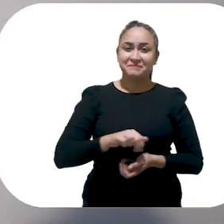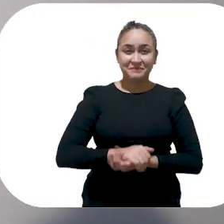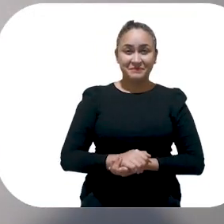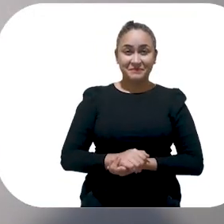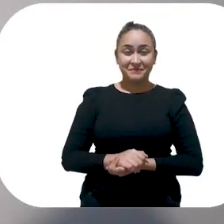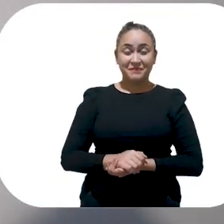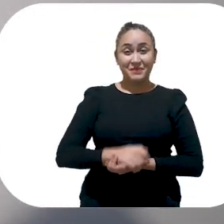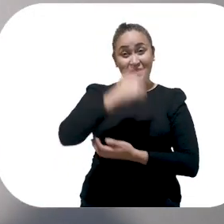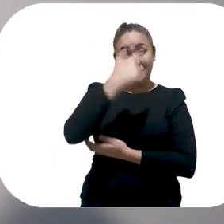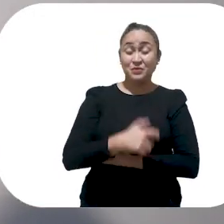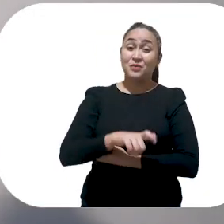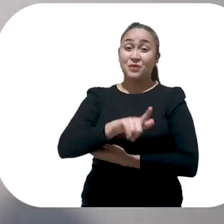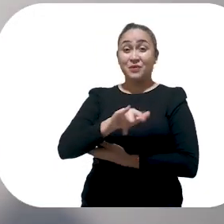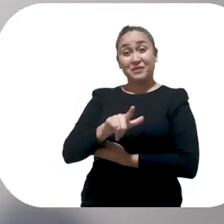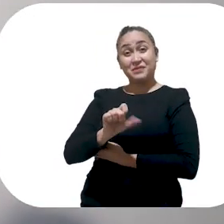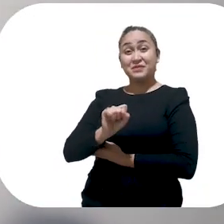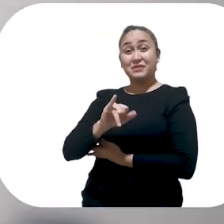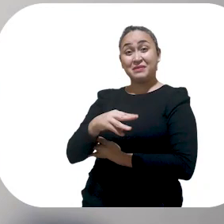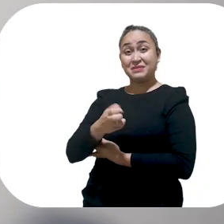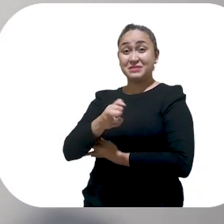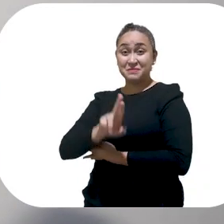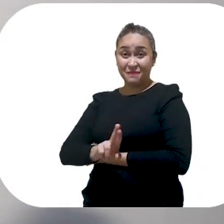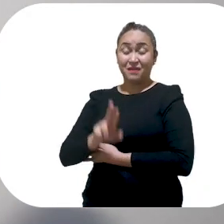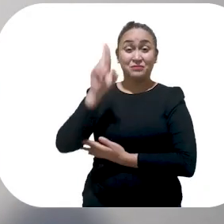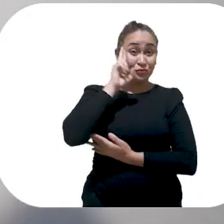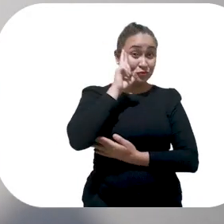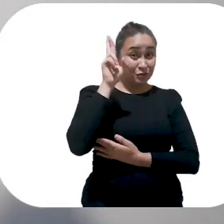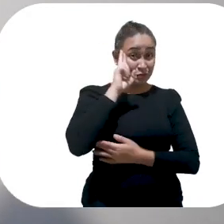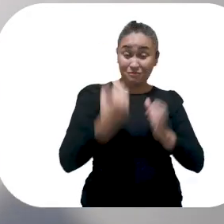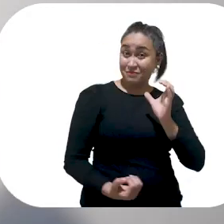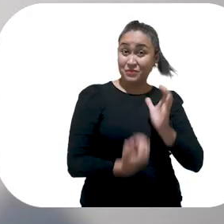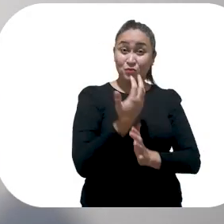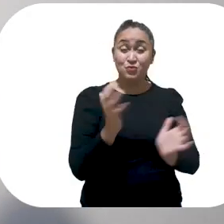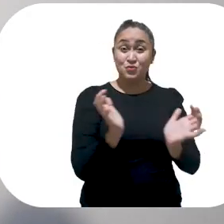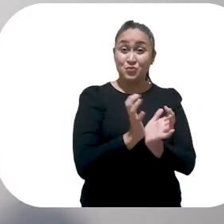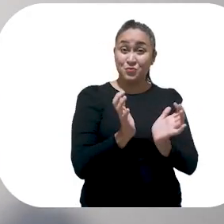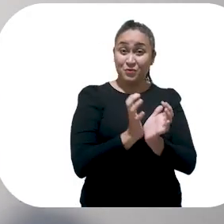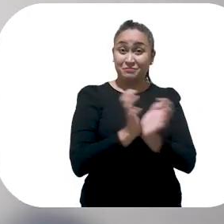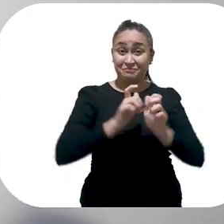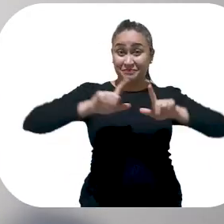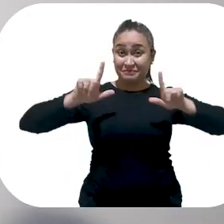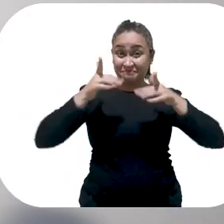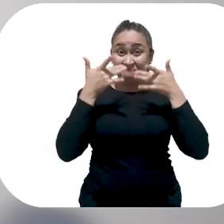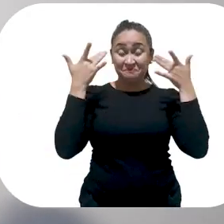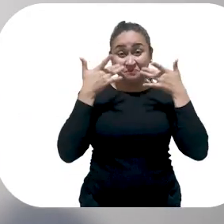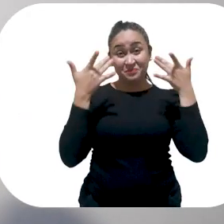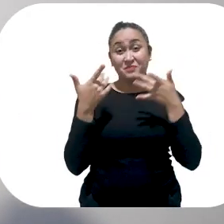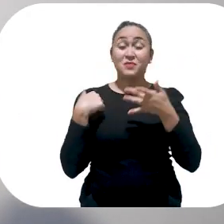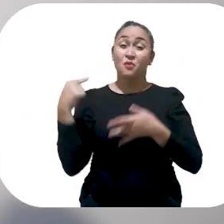Sou Gilsomar Gonçalves, diretor e fundador do Grupo de Teatro Louca em Cena. Estou aqui para falar um